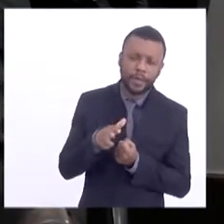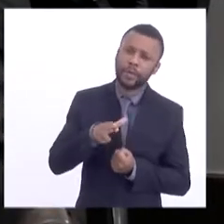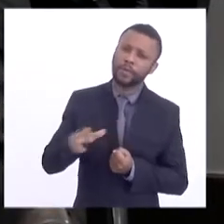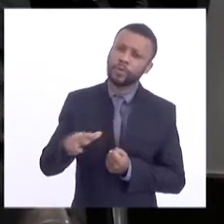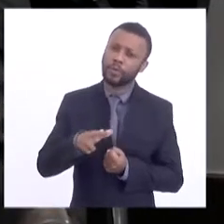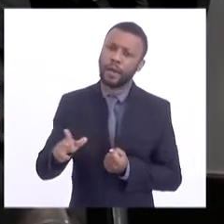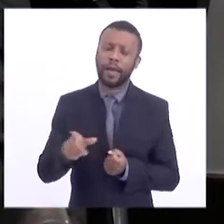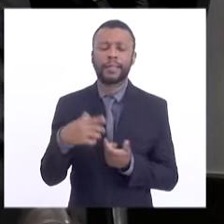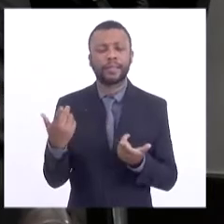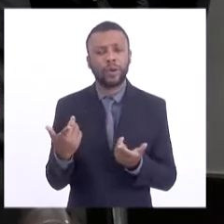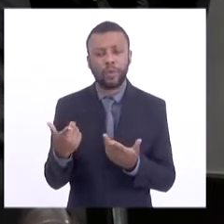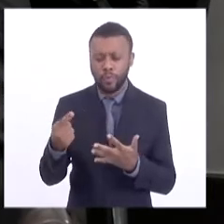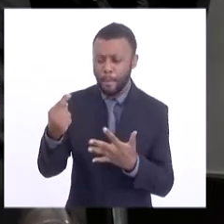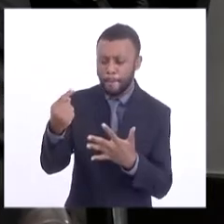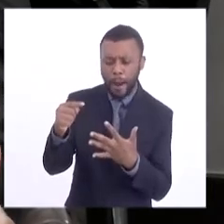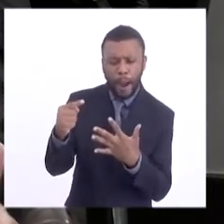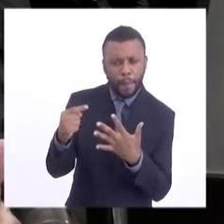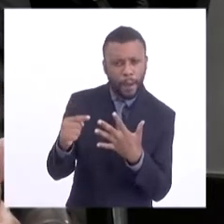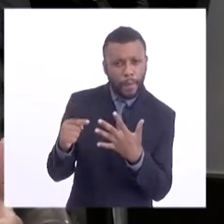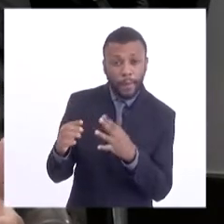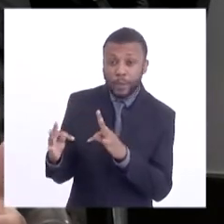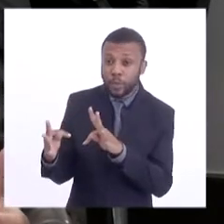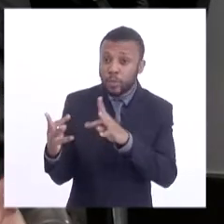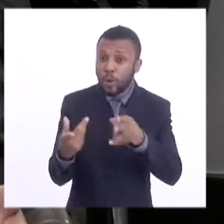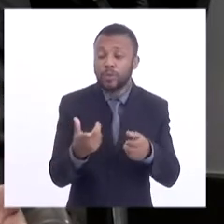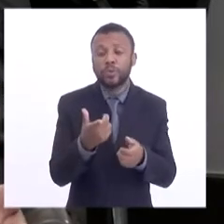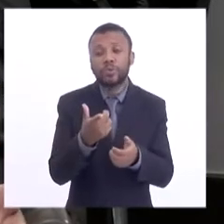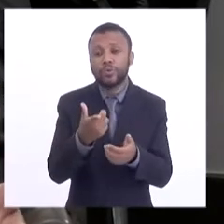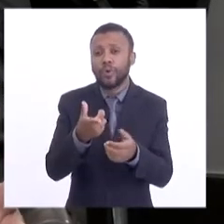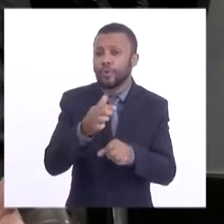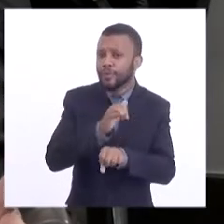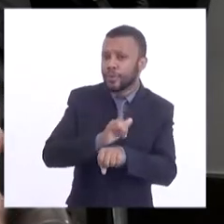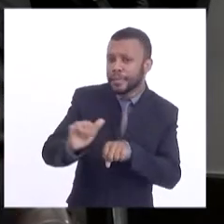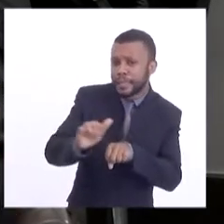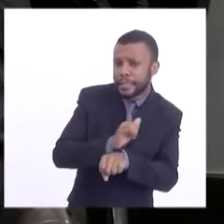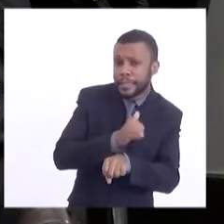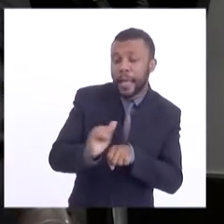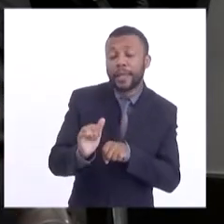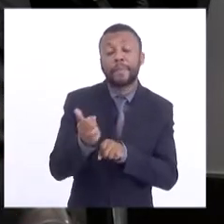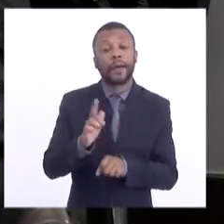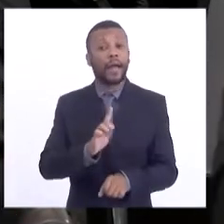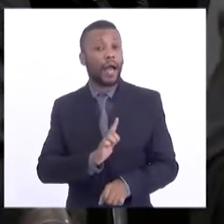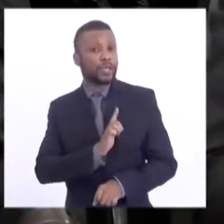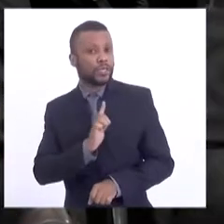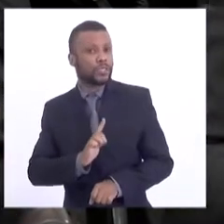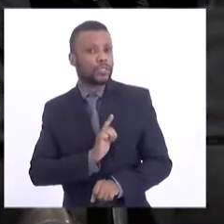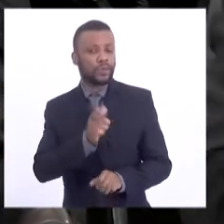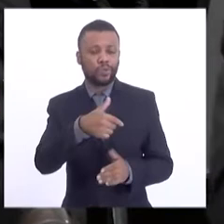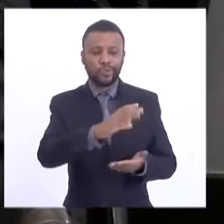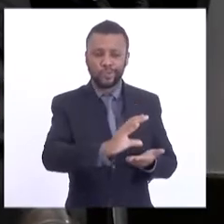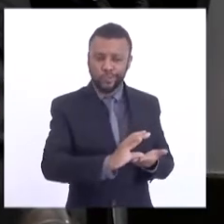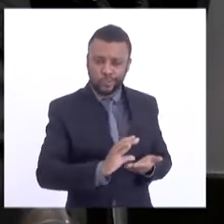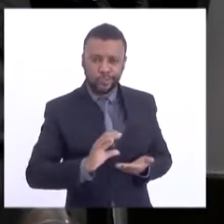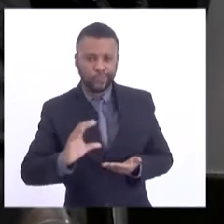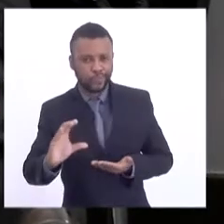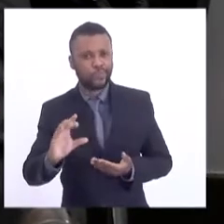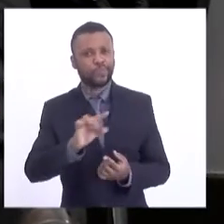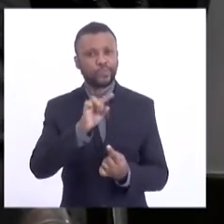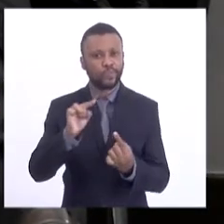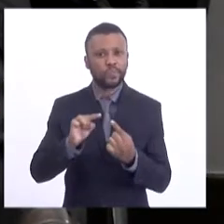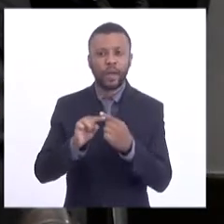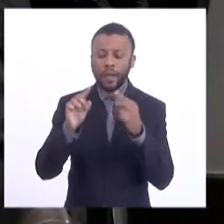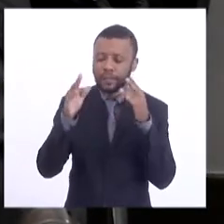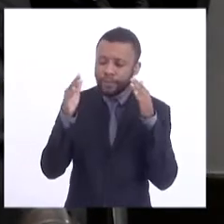mecanismos para a gestão do recurso é bem como a